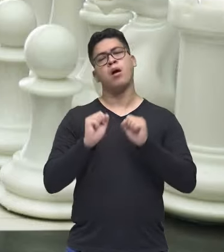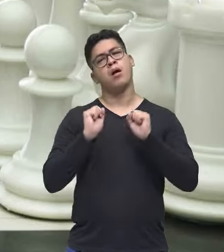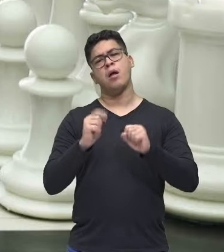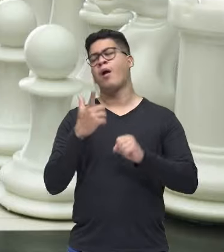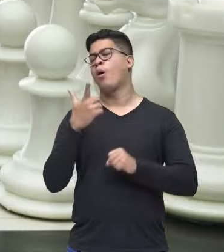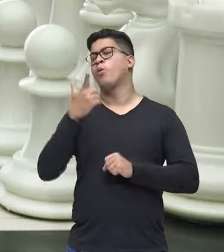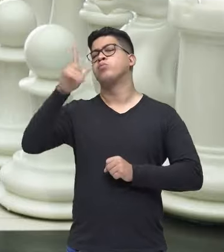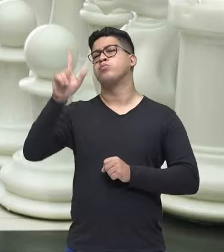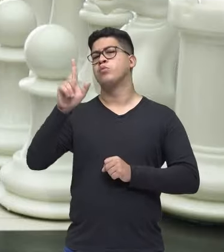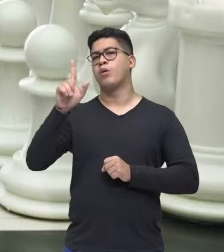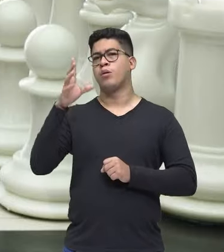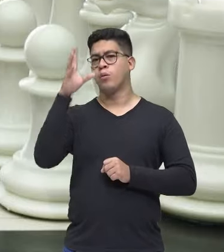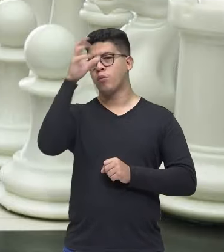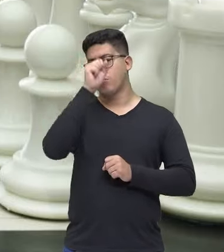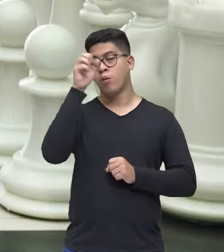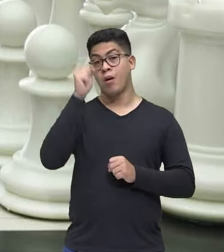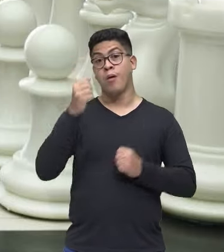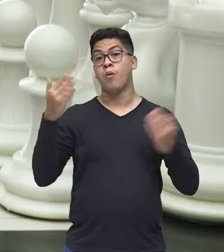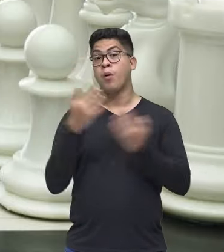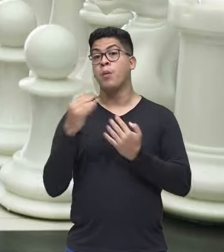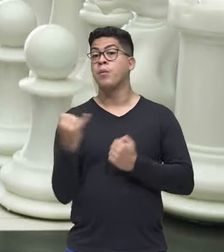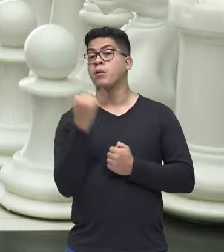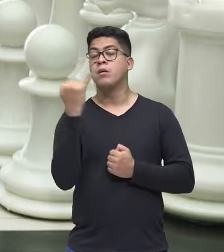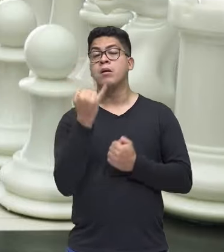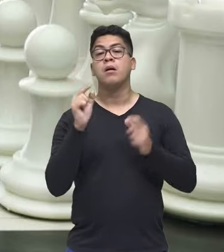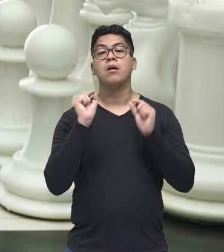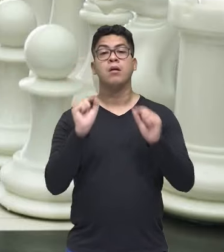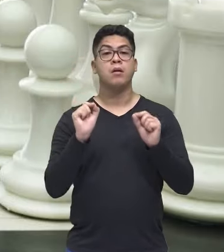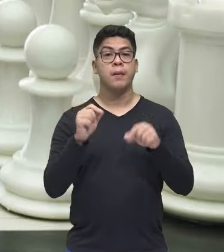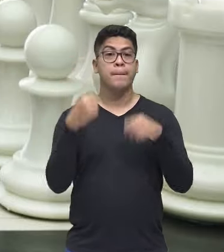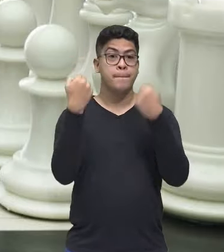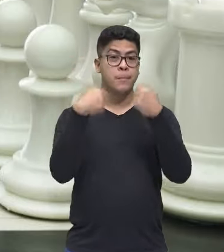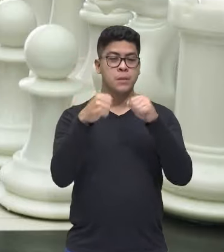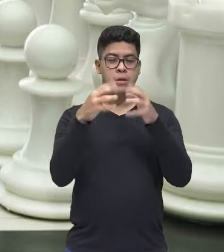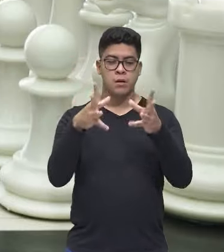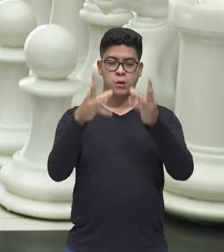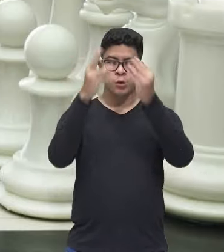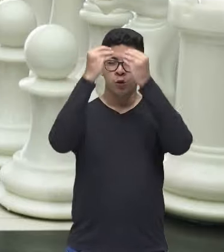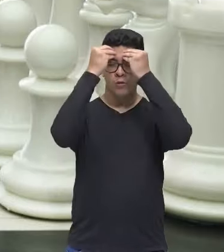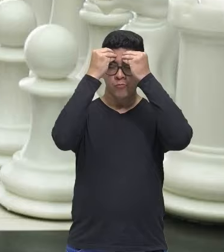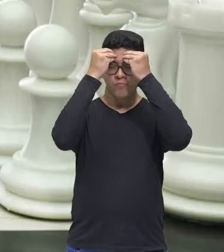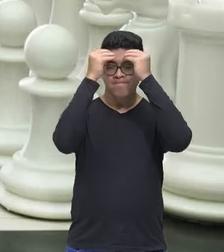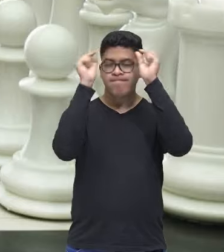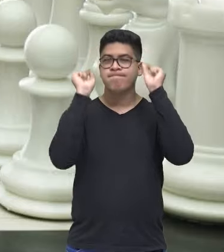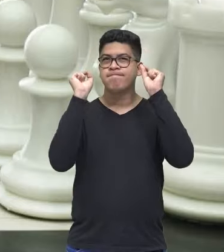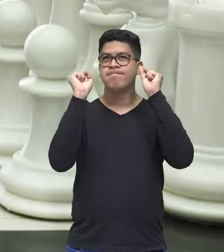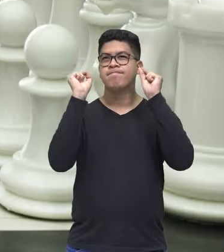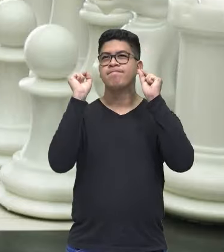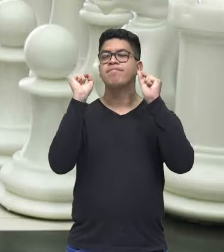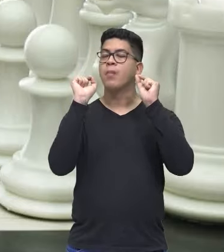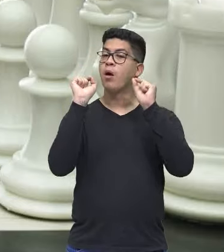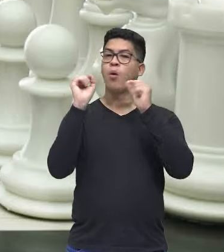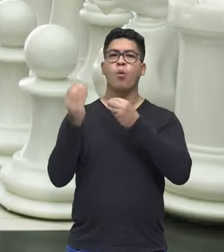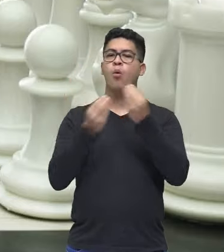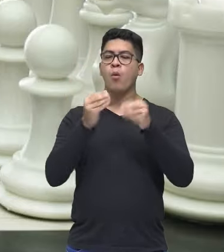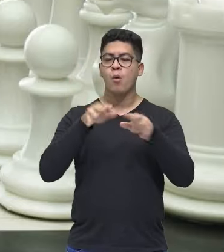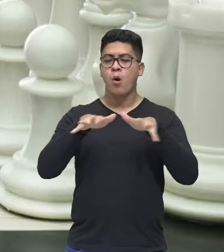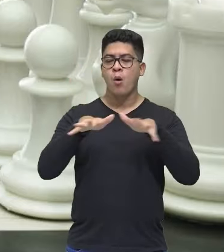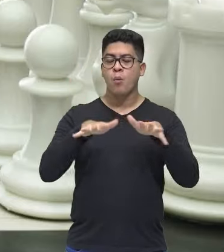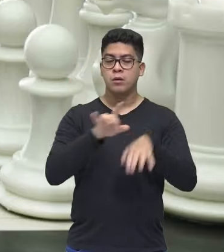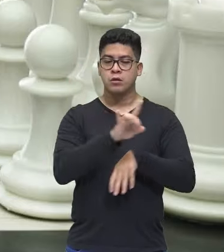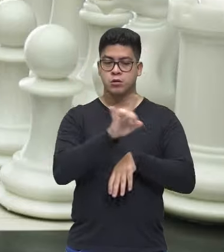pouco mais à frente, tá? O importante agora é que vocês realmente fixem aí na memória de vocês o movimento de cada